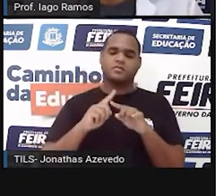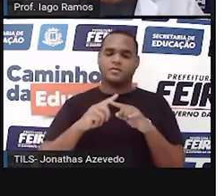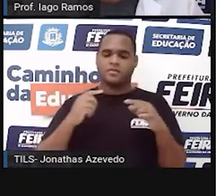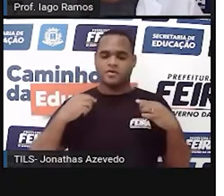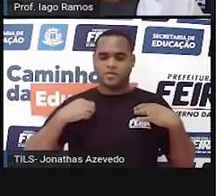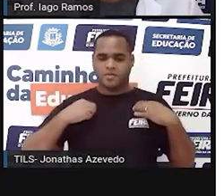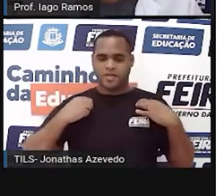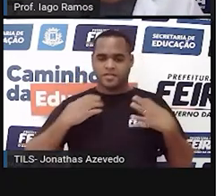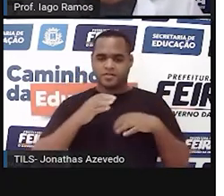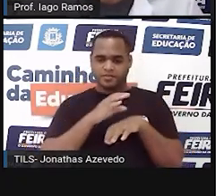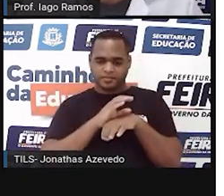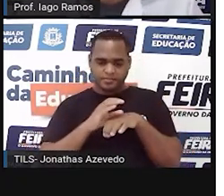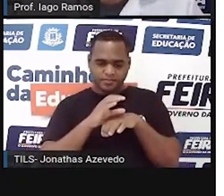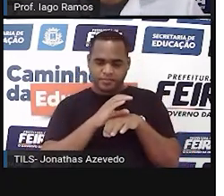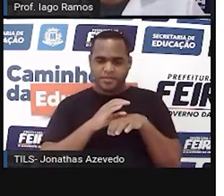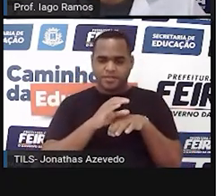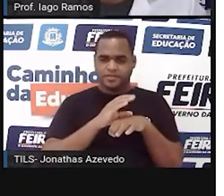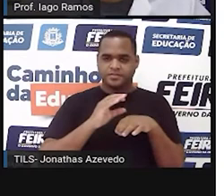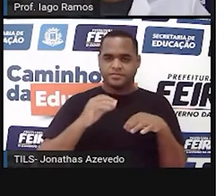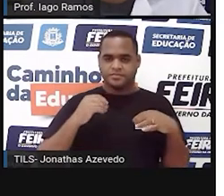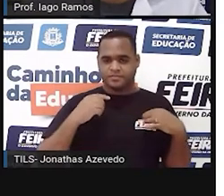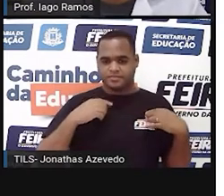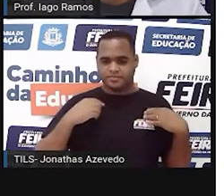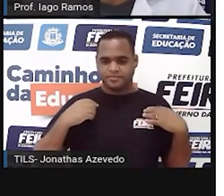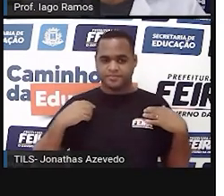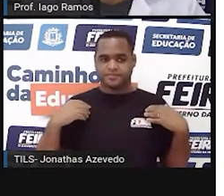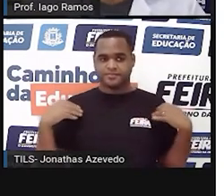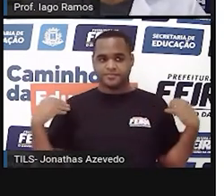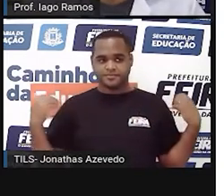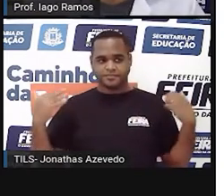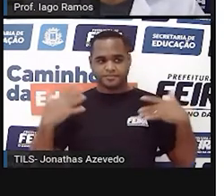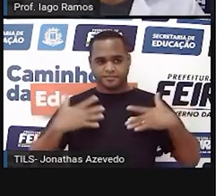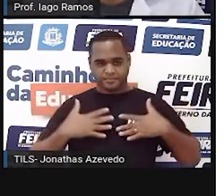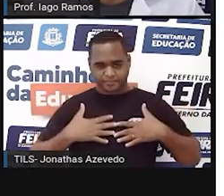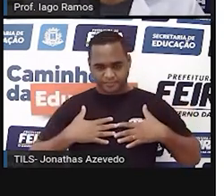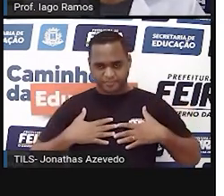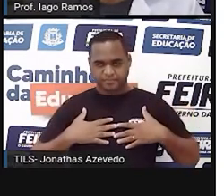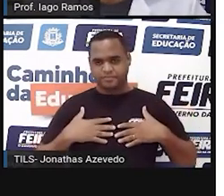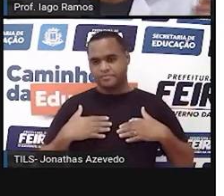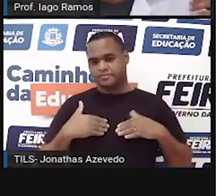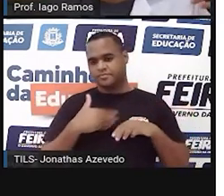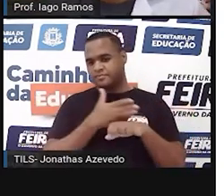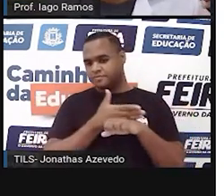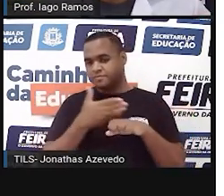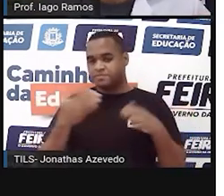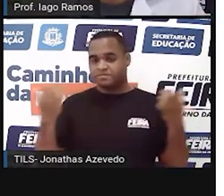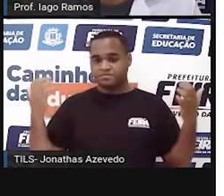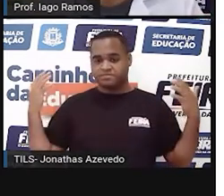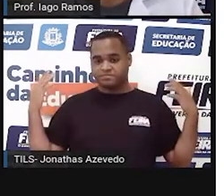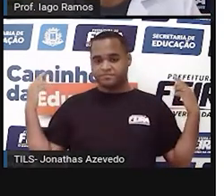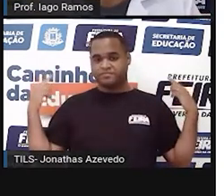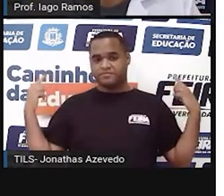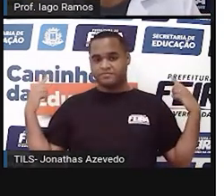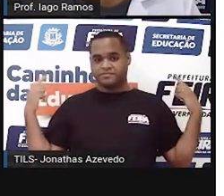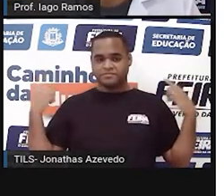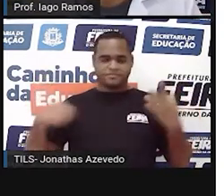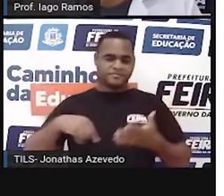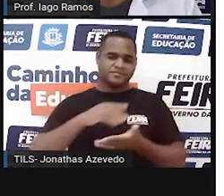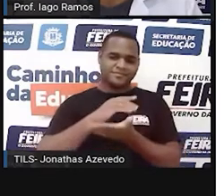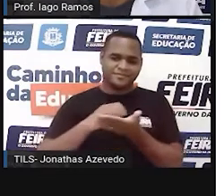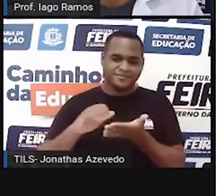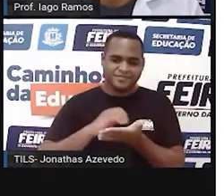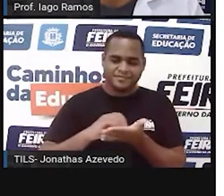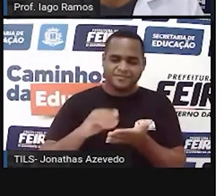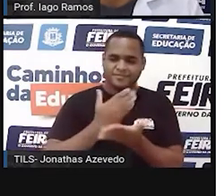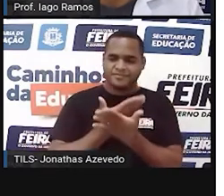uma camisa cinza sem estampas, por cima um jaleco branco. Atrás de mim se encontra o cartaz